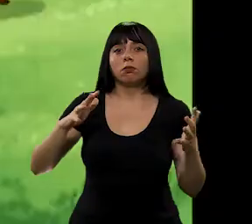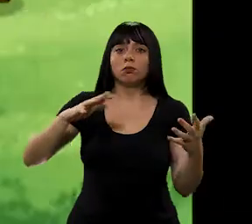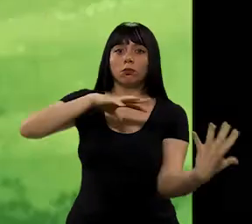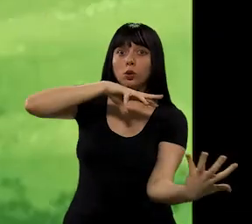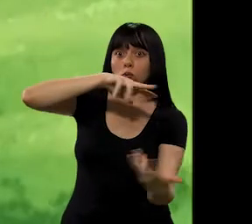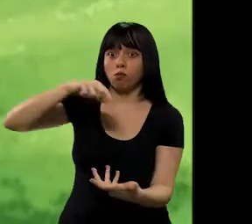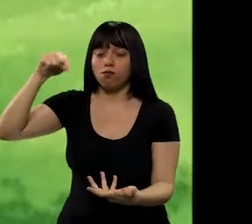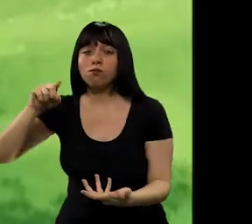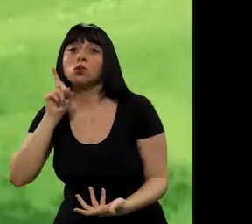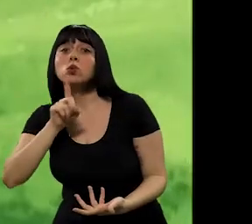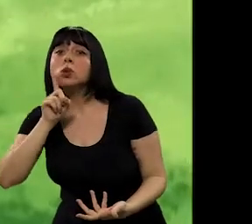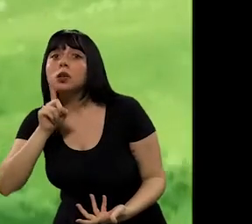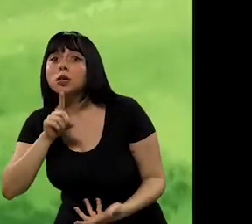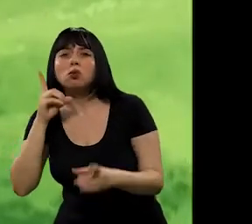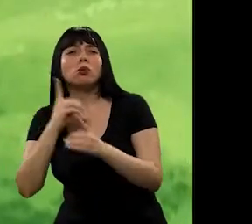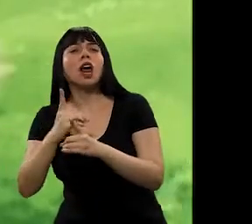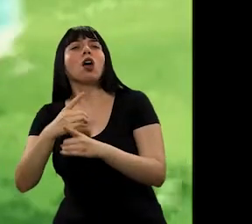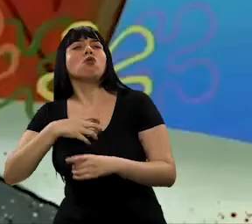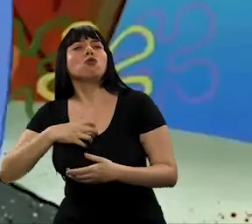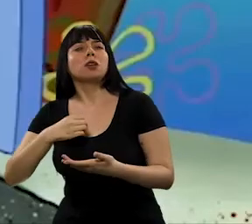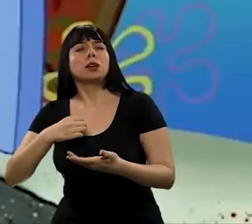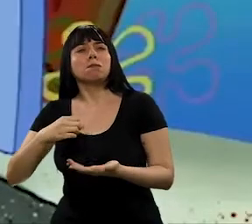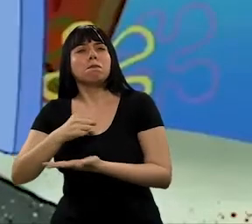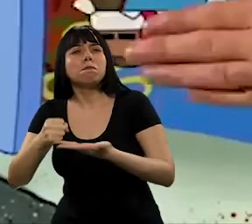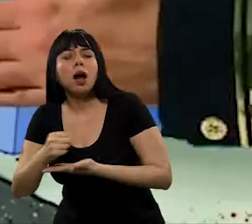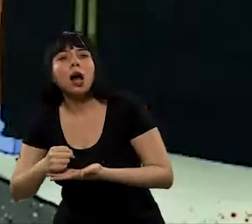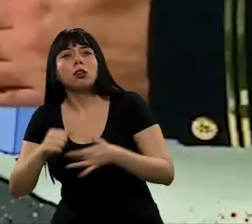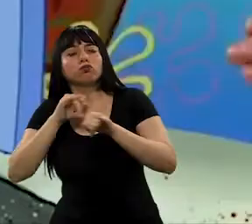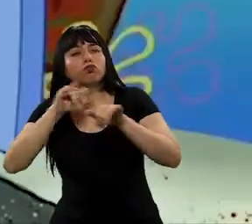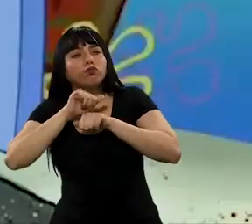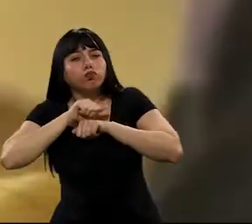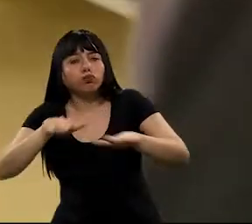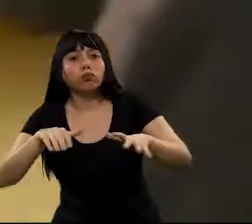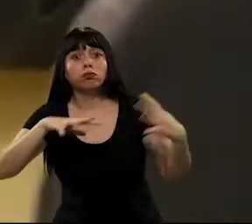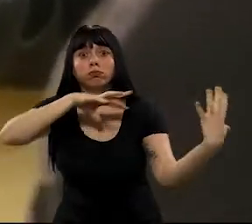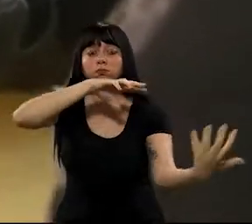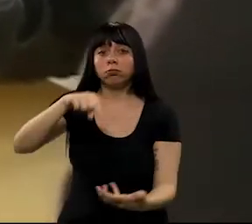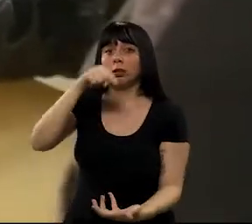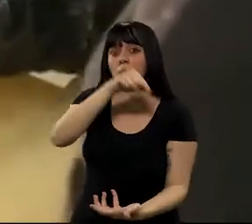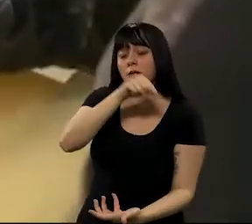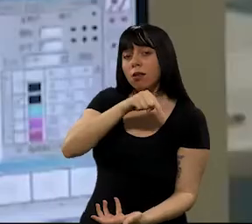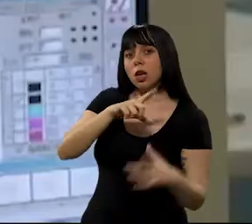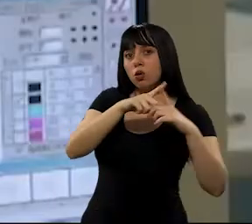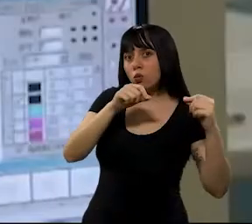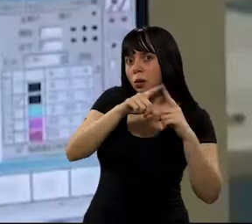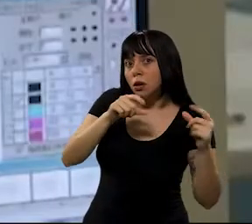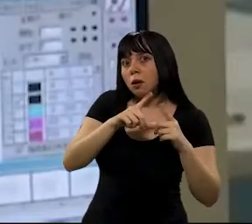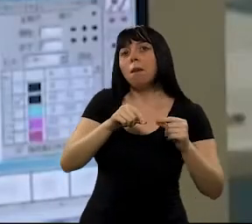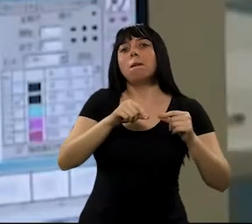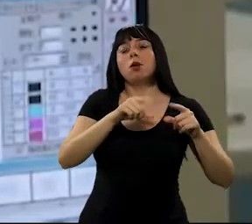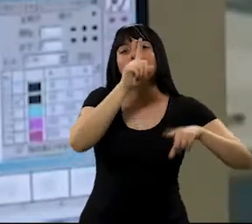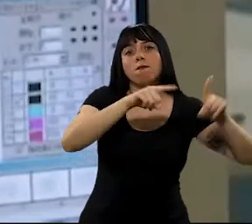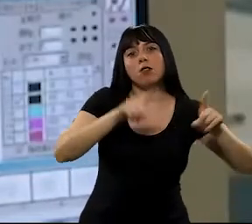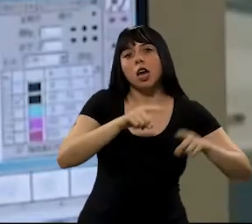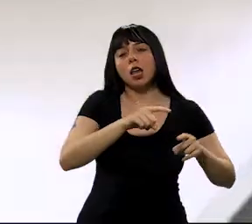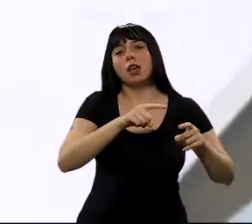Estados Unidos, parecia ter encontrado algumas fórmulas estáveis de produção e distribuição, do outro lado do mundo, uma variação da animação 2D